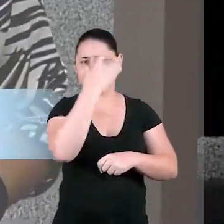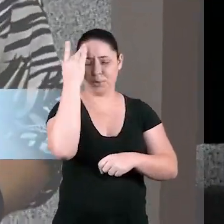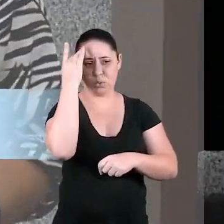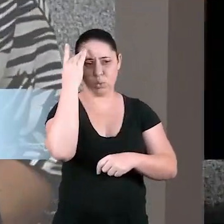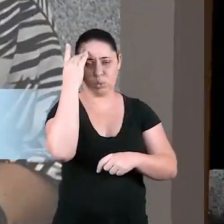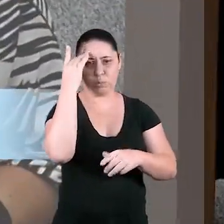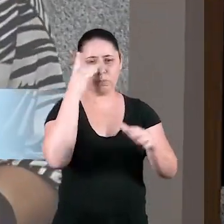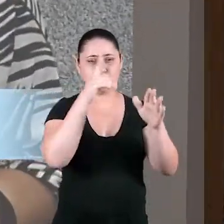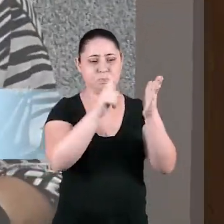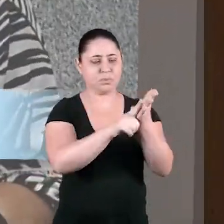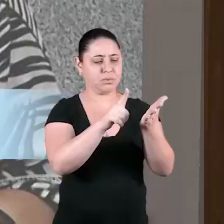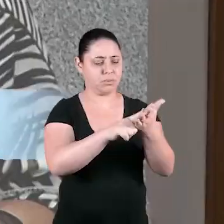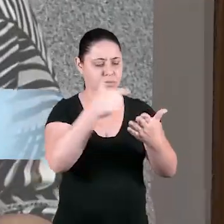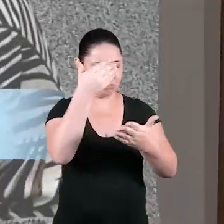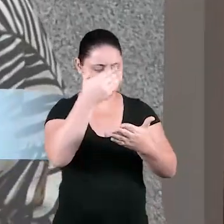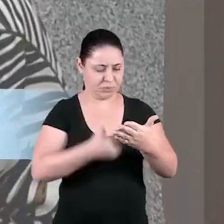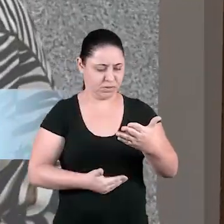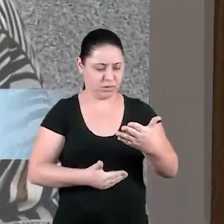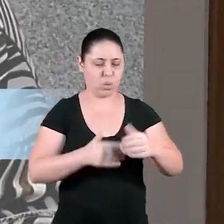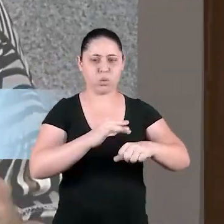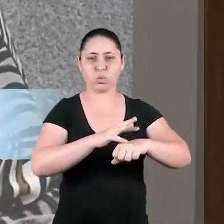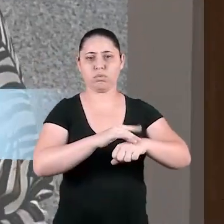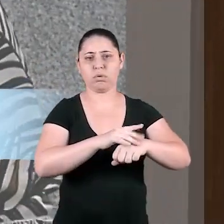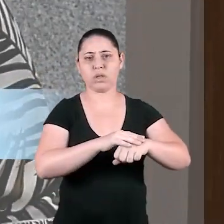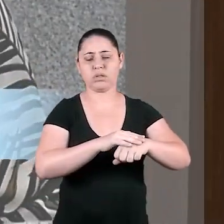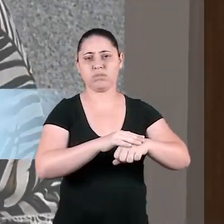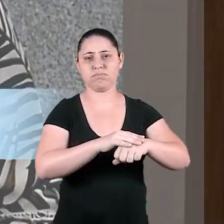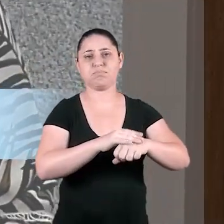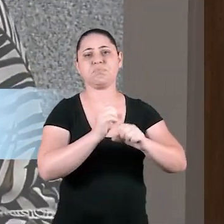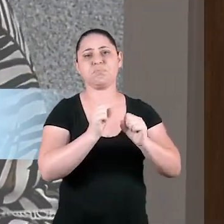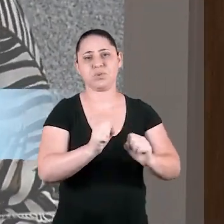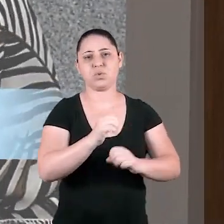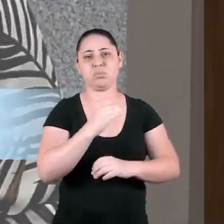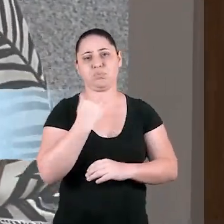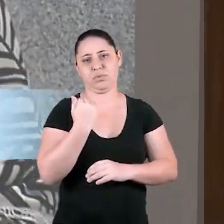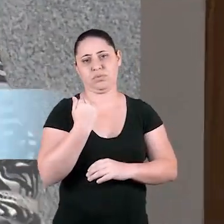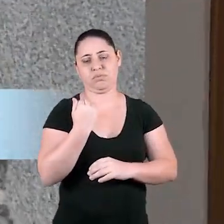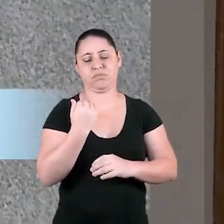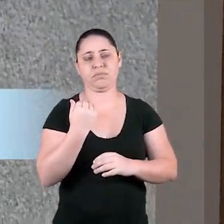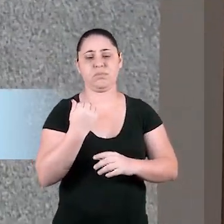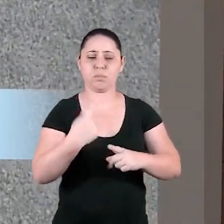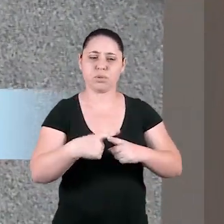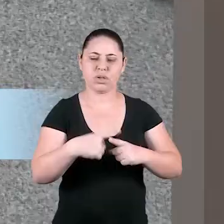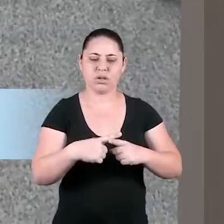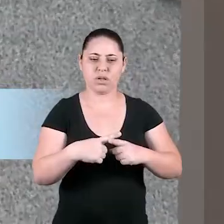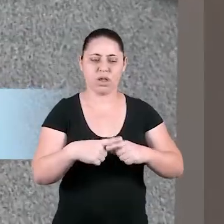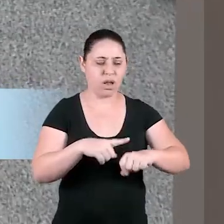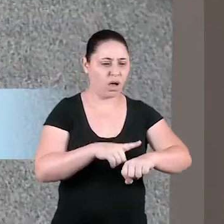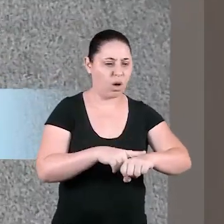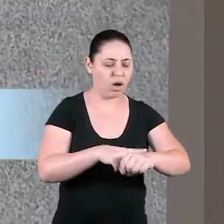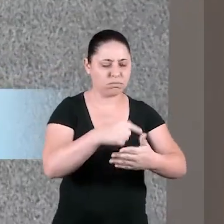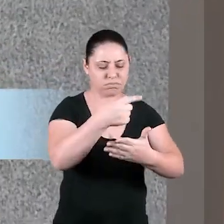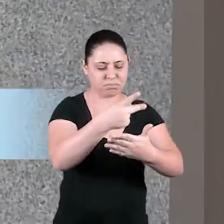recebe o diagnóstico de uma doença incurável que ameaça a vida dele. Porque a partir do momento que ele recebe